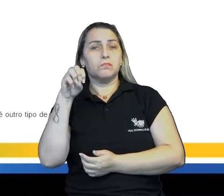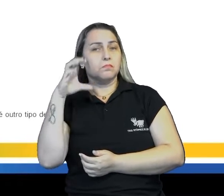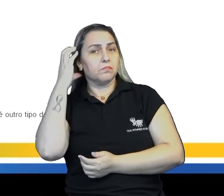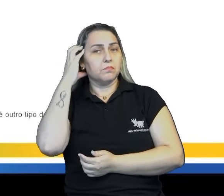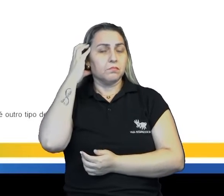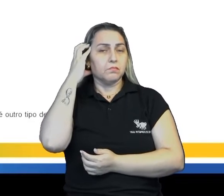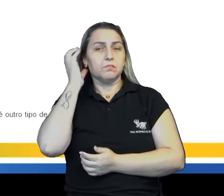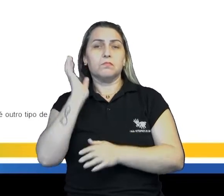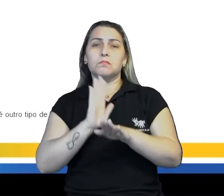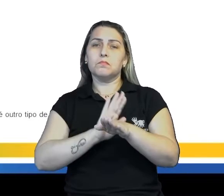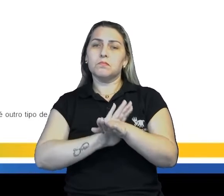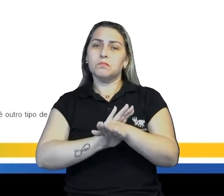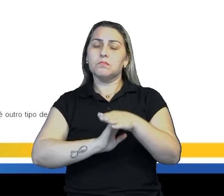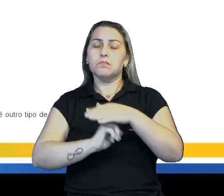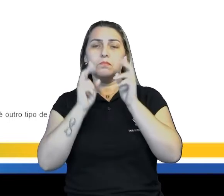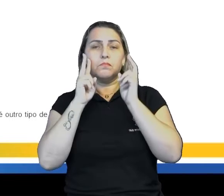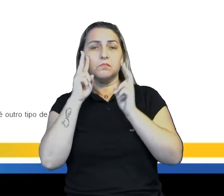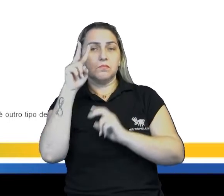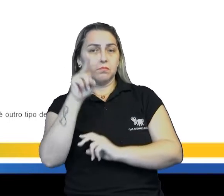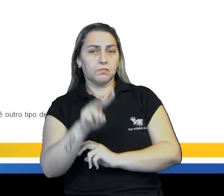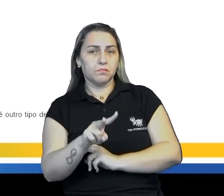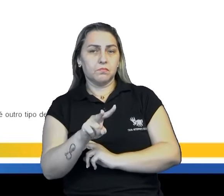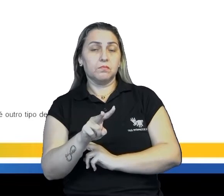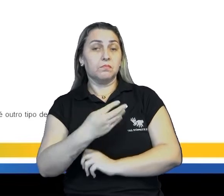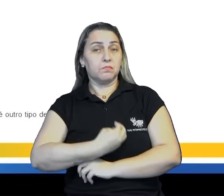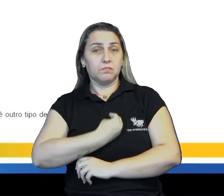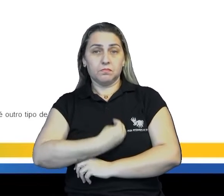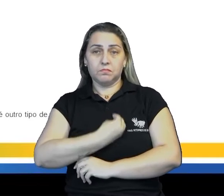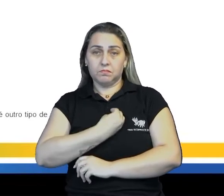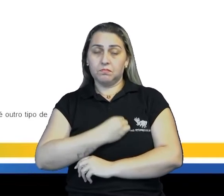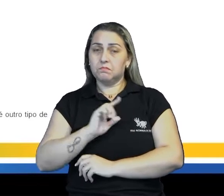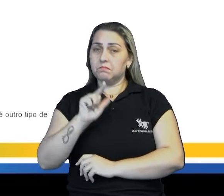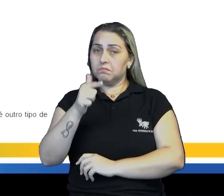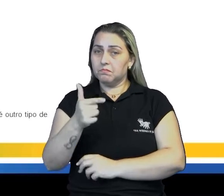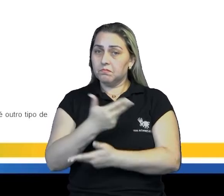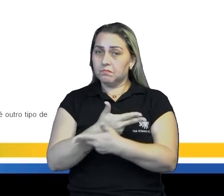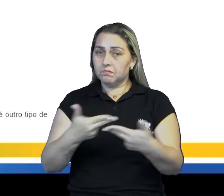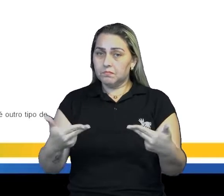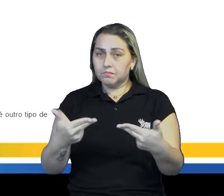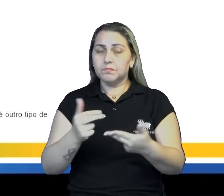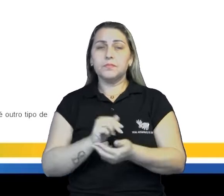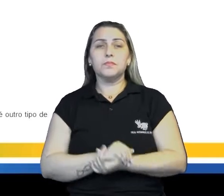o toque, o olhar, a vida e etc.